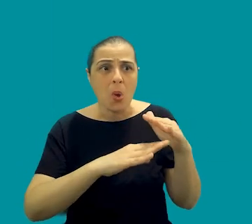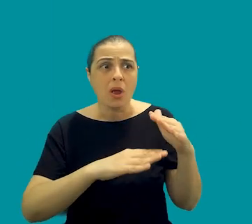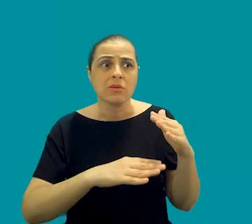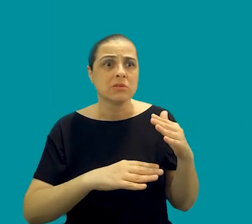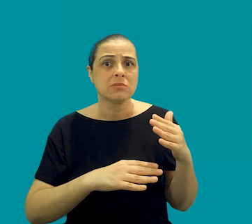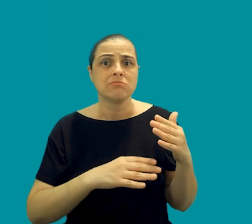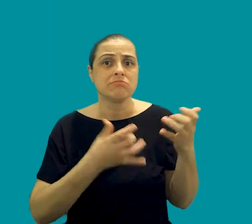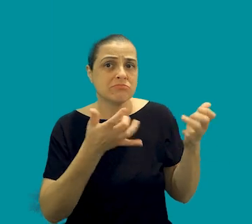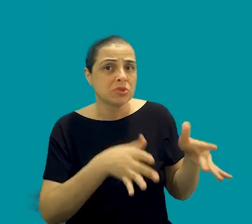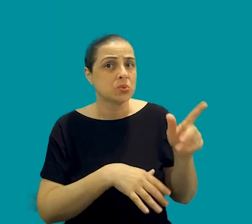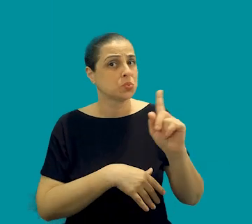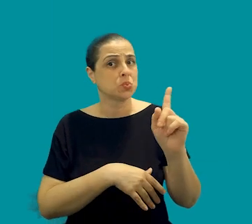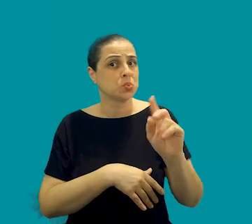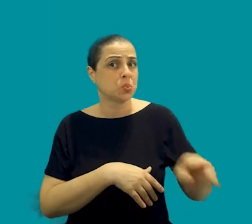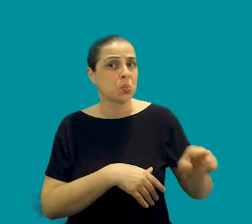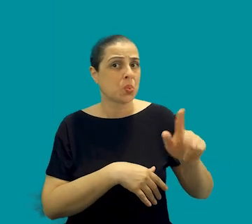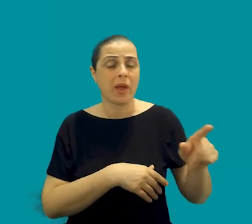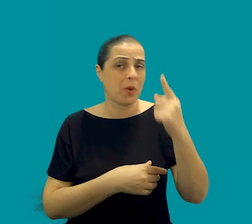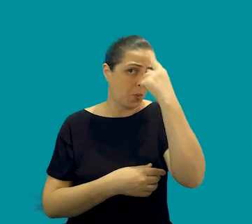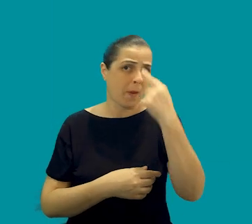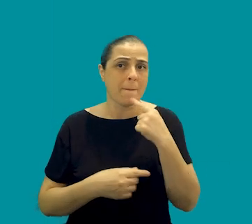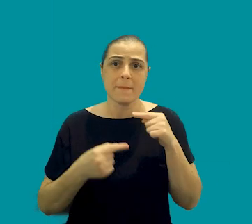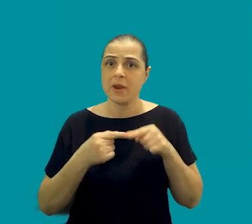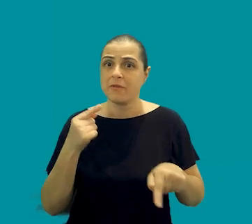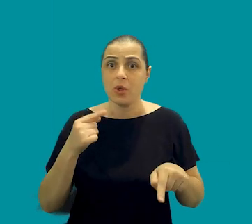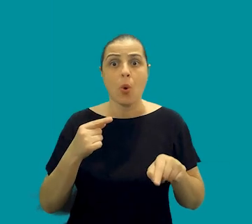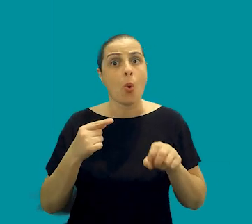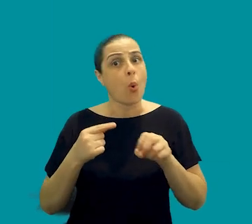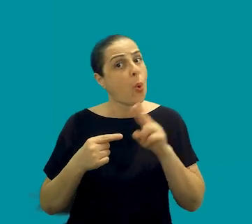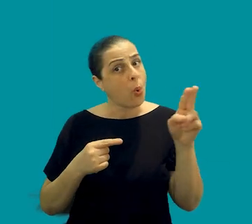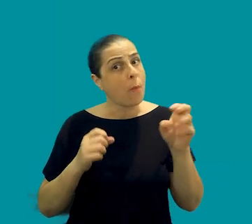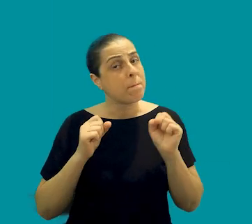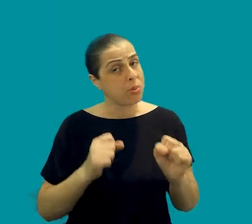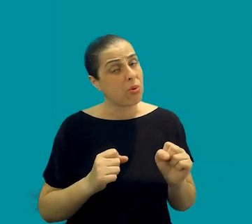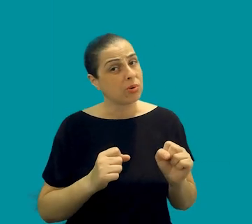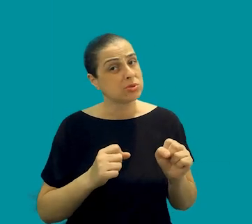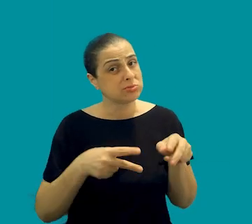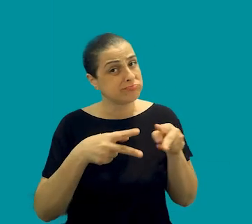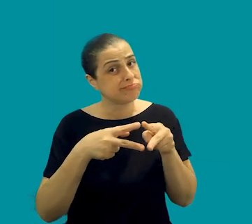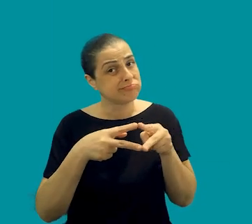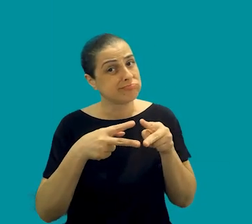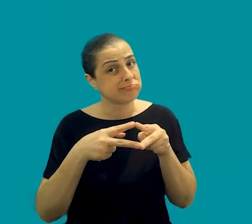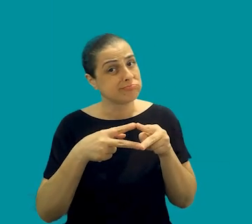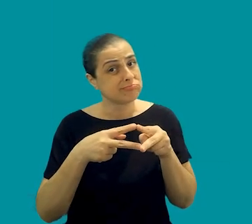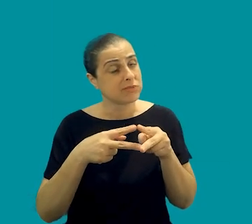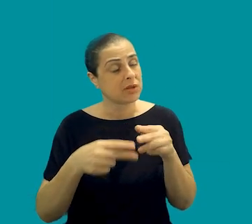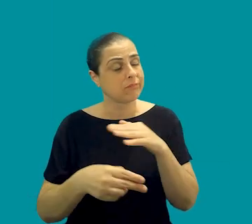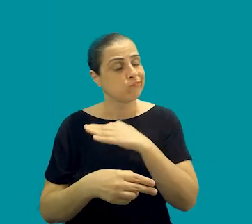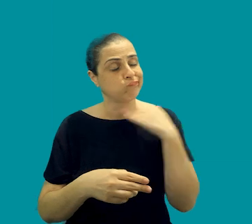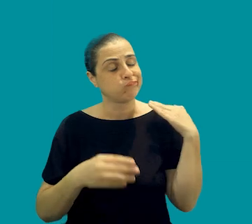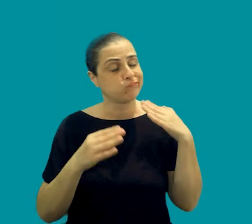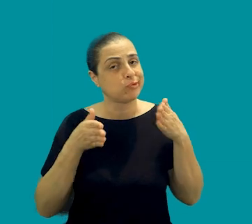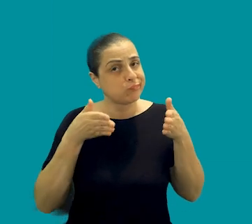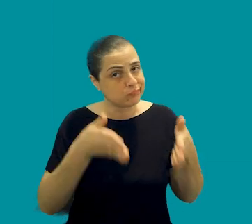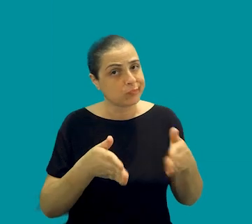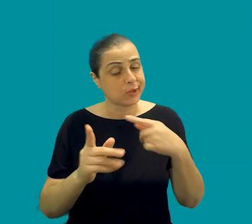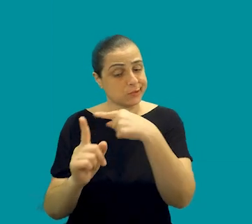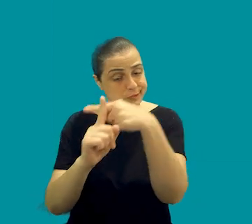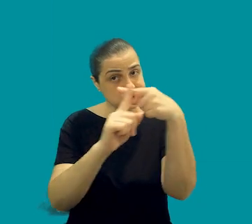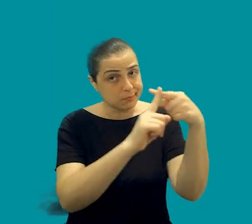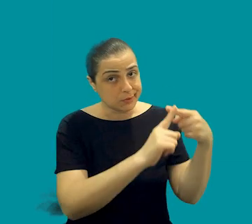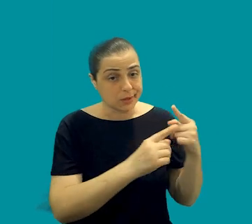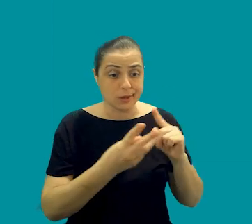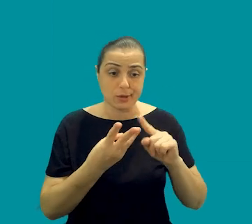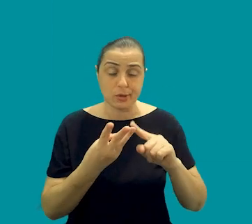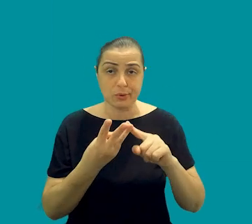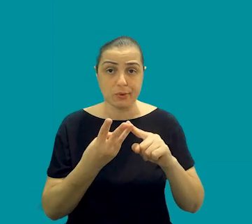ou República Jovem, se ele tiver um plano de acolhida. Ou tem mais 2, que é cemitério e cadeia. Então, assim, dentro